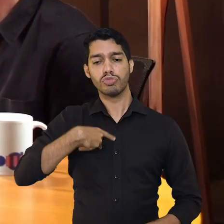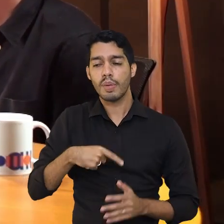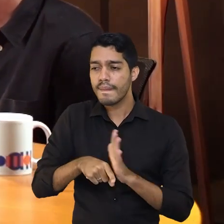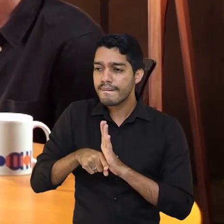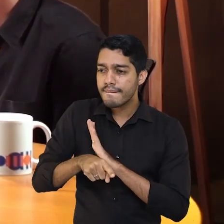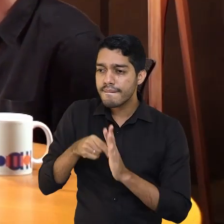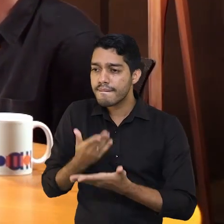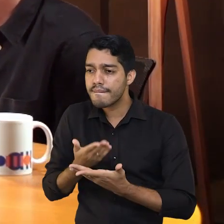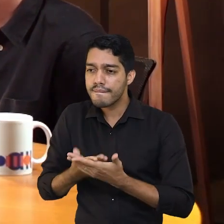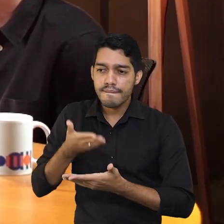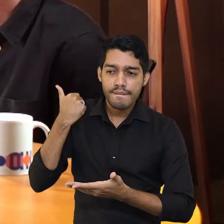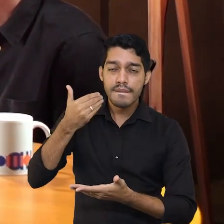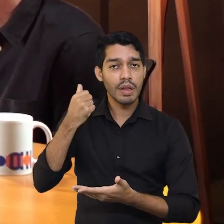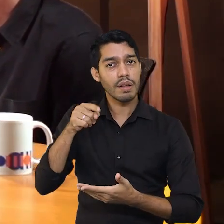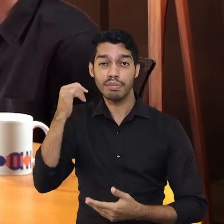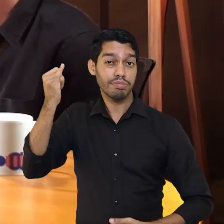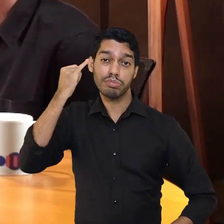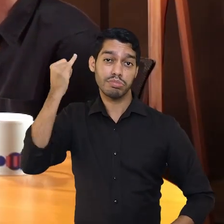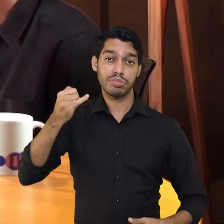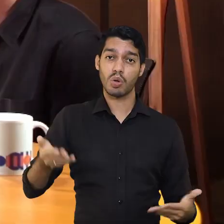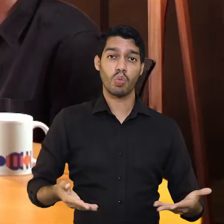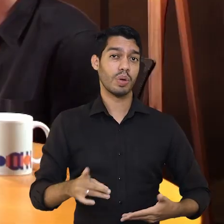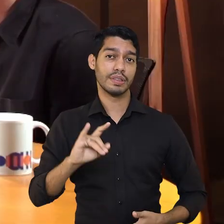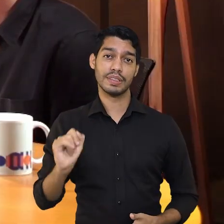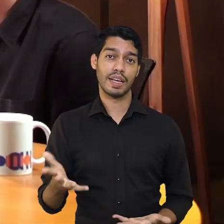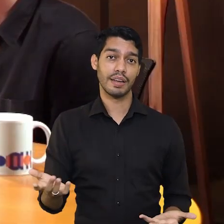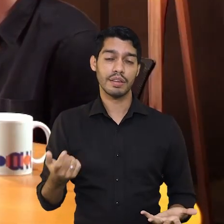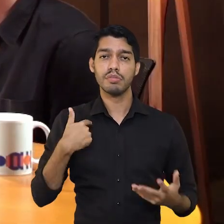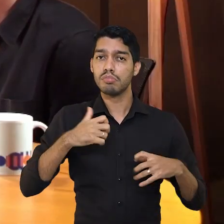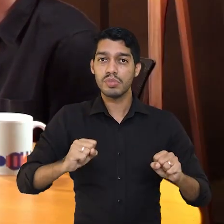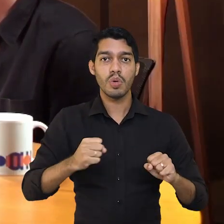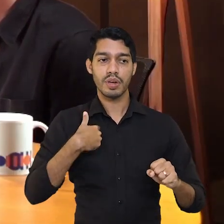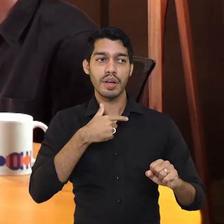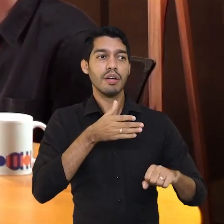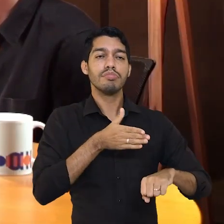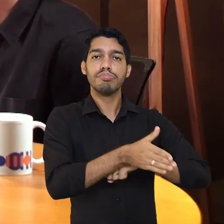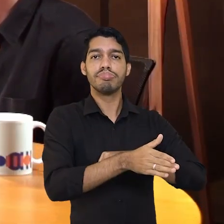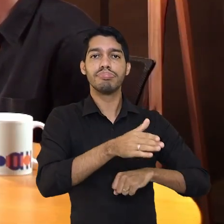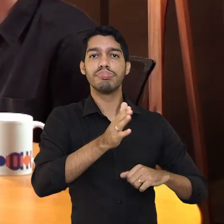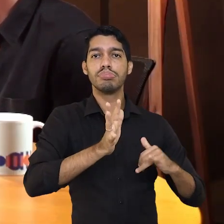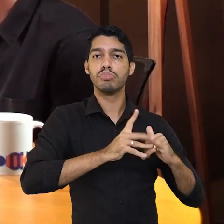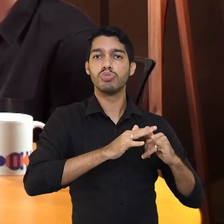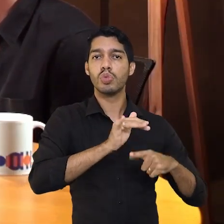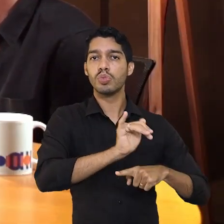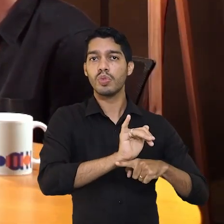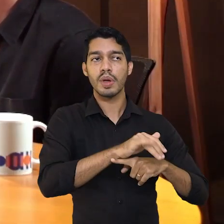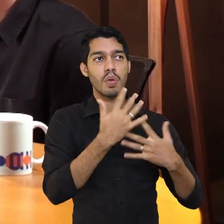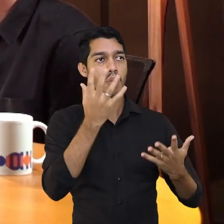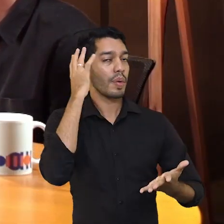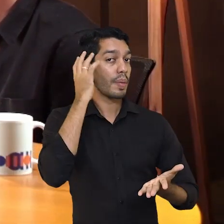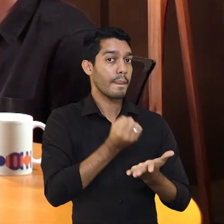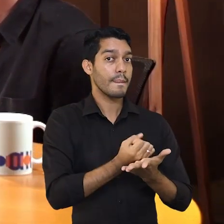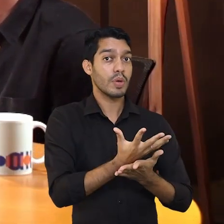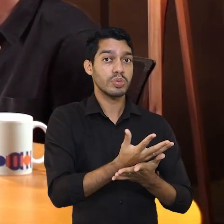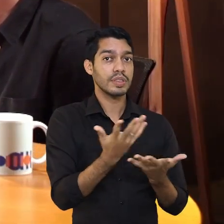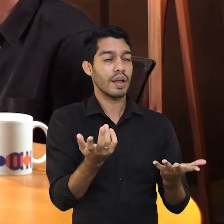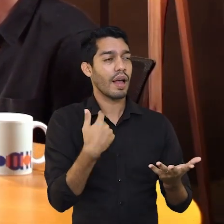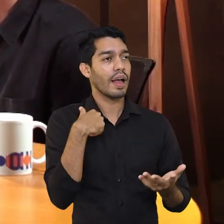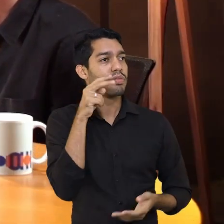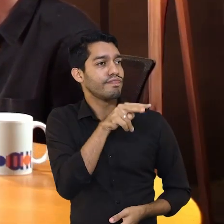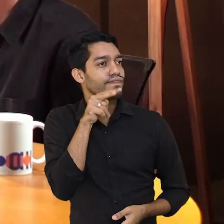habilidade crucial para hoje em dia. Você pode aprender tudo. Se você quiser entrar no YouTube, se você quiser ouvir um podcast, se você quiser ouvir o nosso podcast, se você